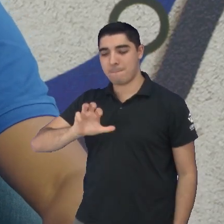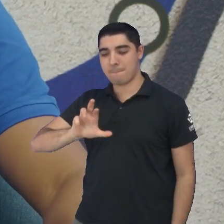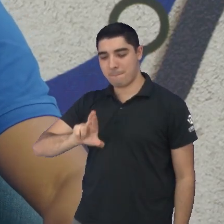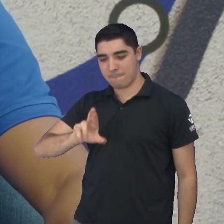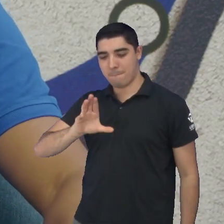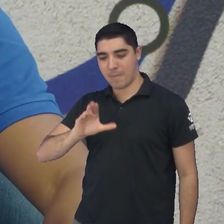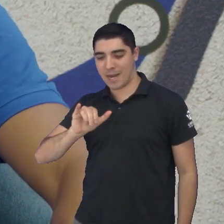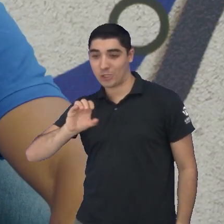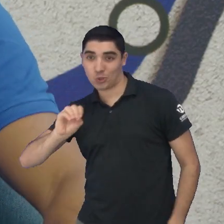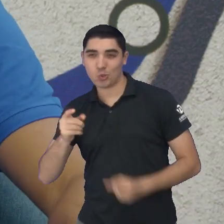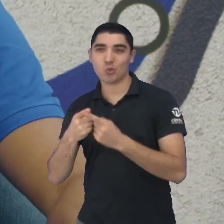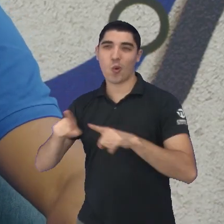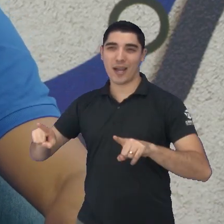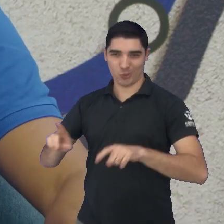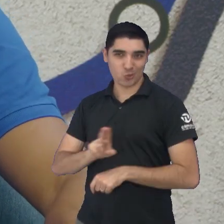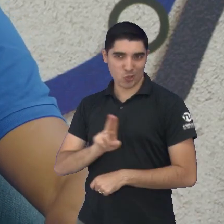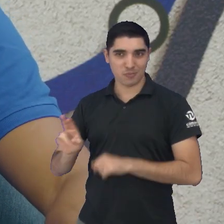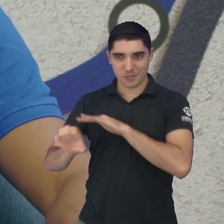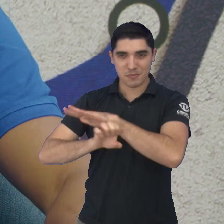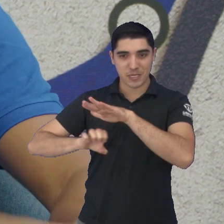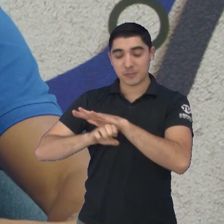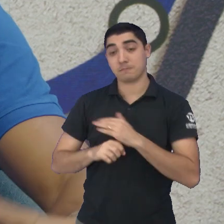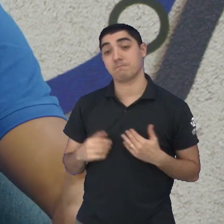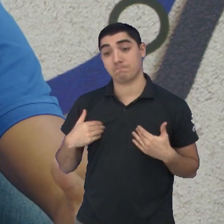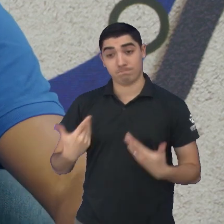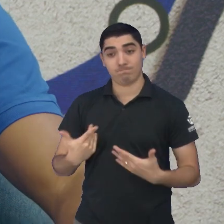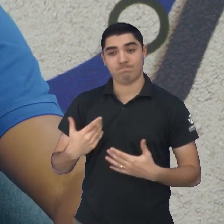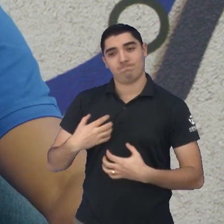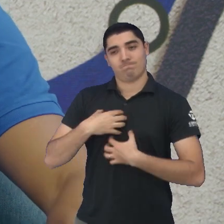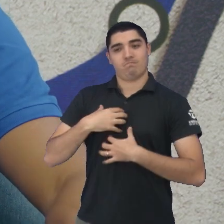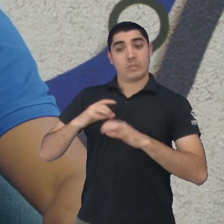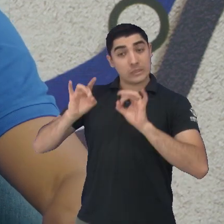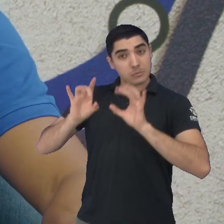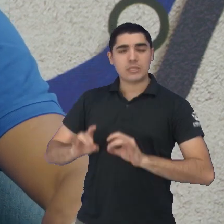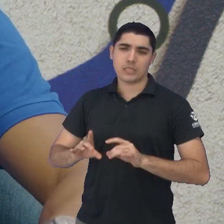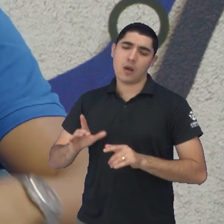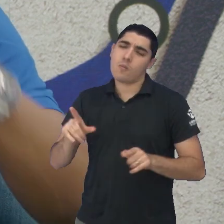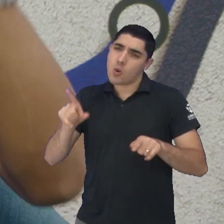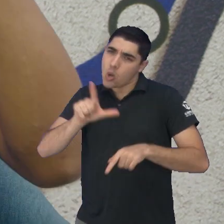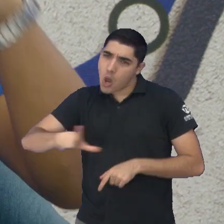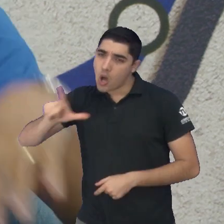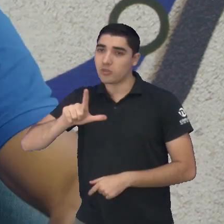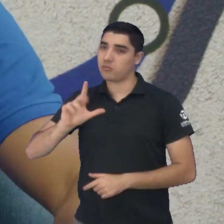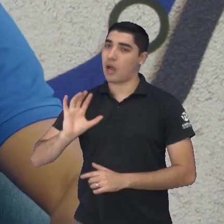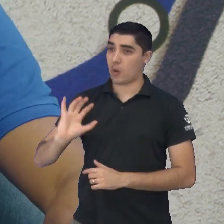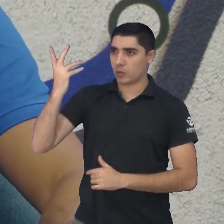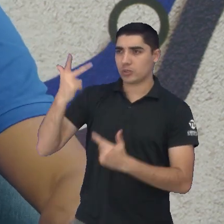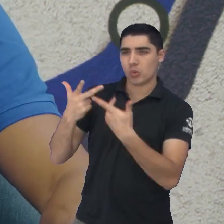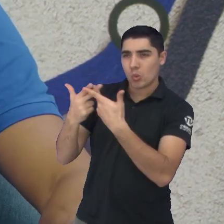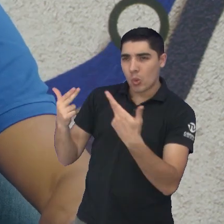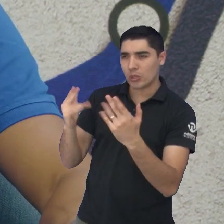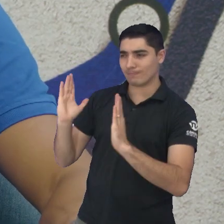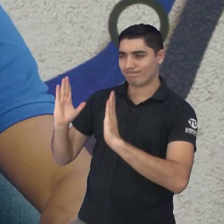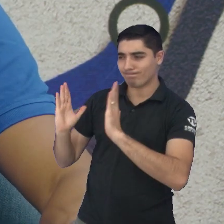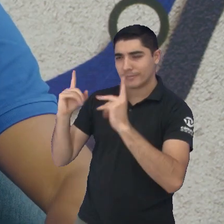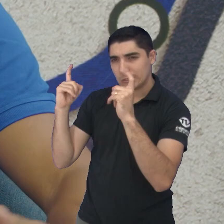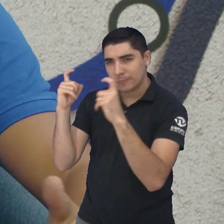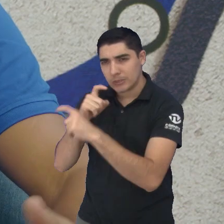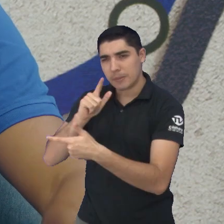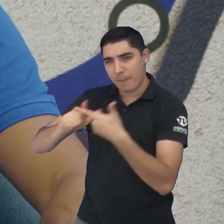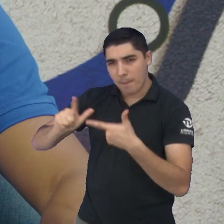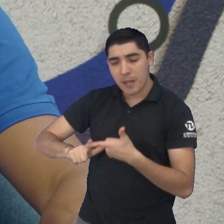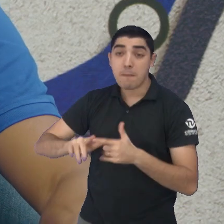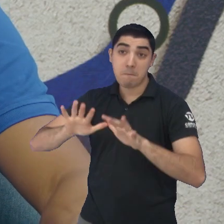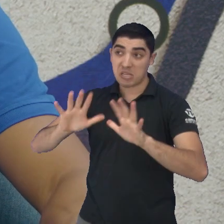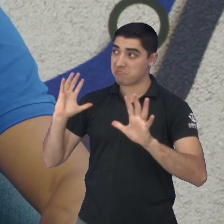muito importante para nós, que com certeza, com muitas dificuldades, atingimos aí esse 10 anos